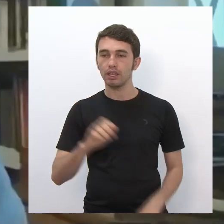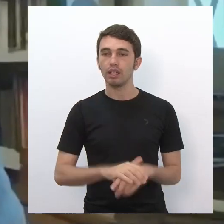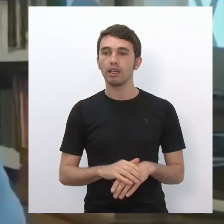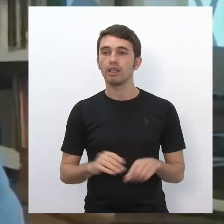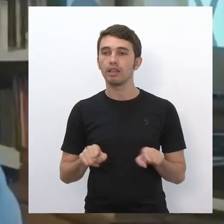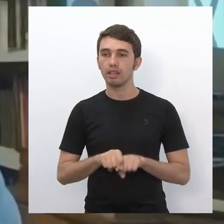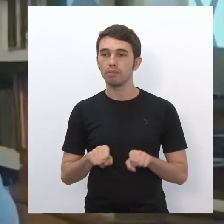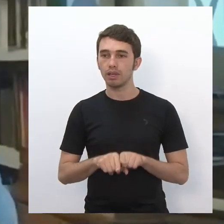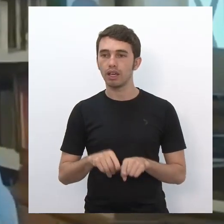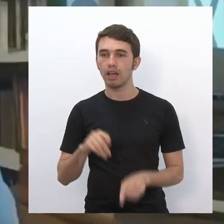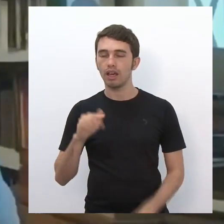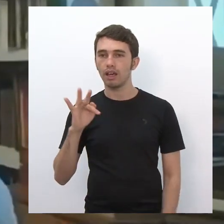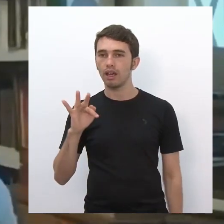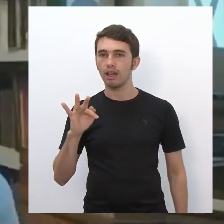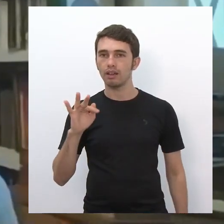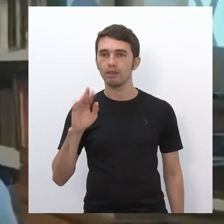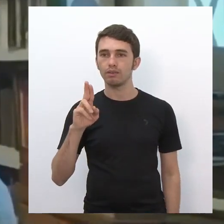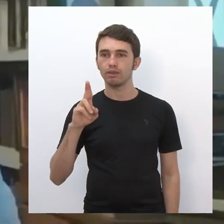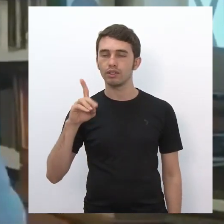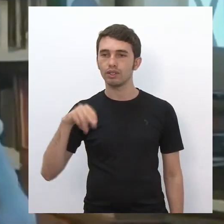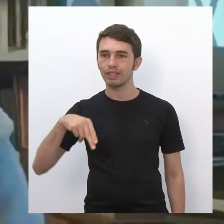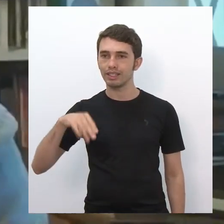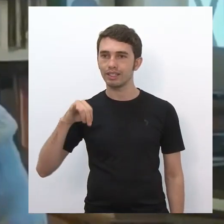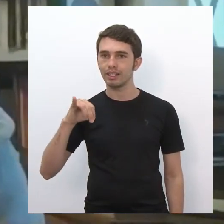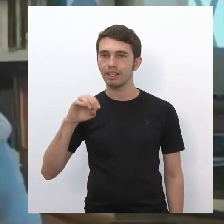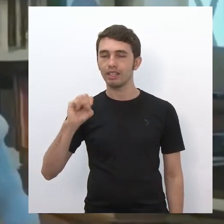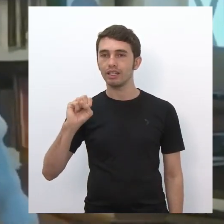FNIGE, né, a Fundação Nacional do Livro Infanto-Juvenil,